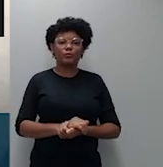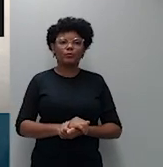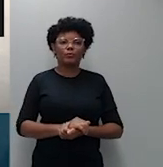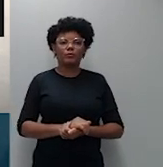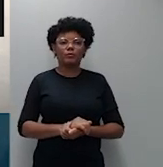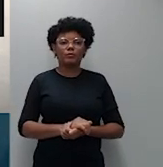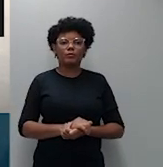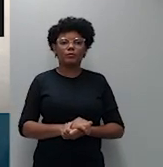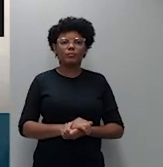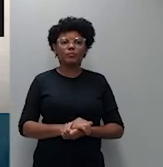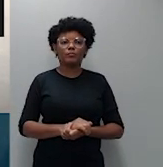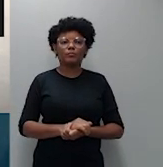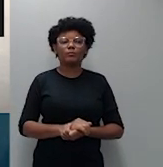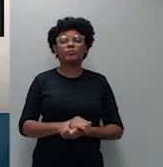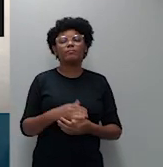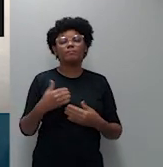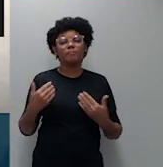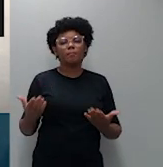relatório